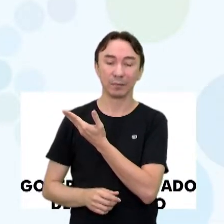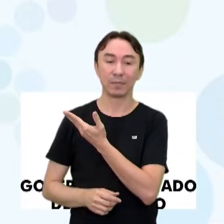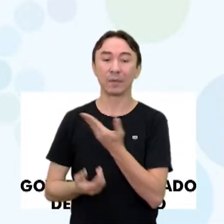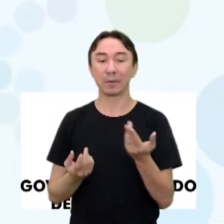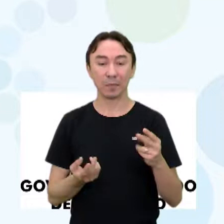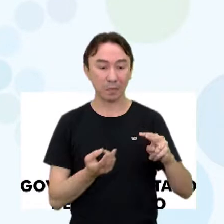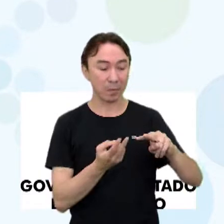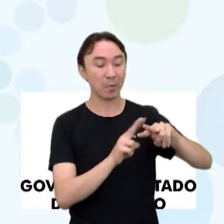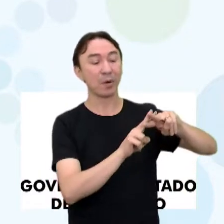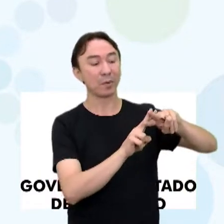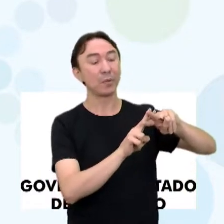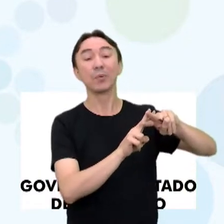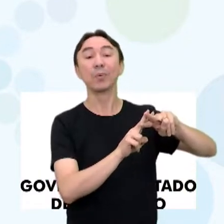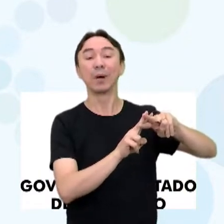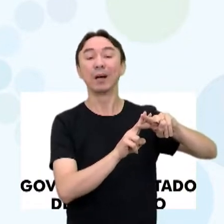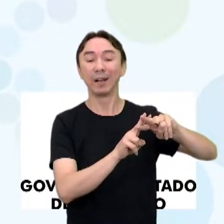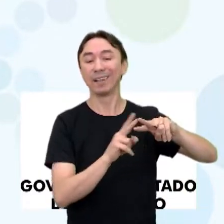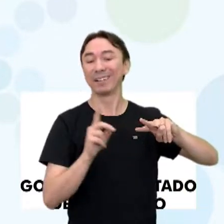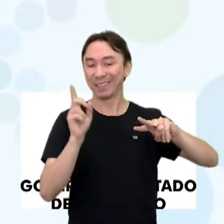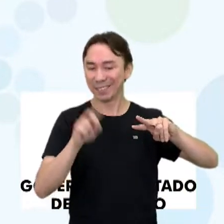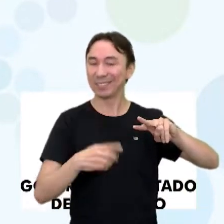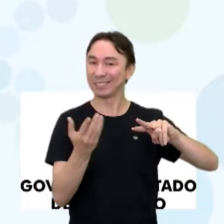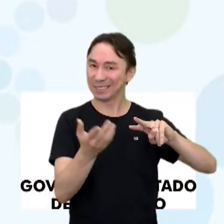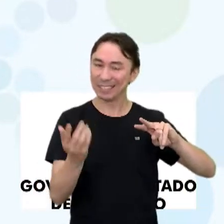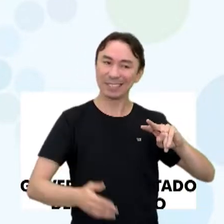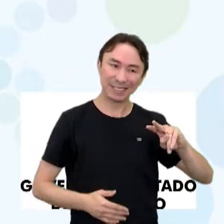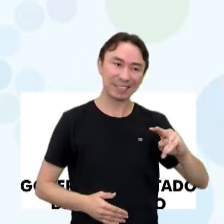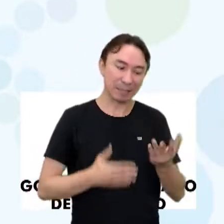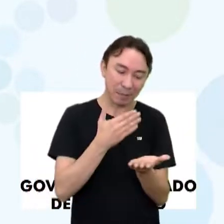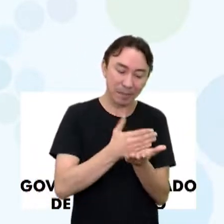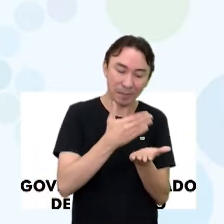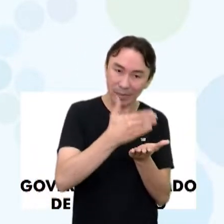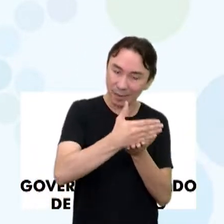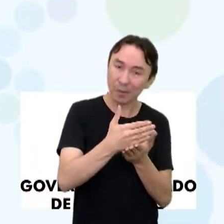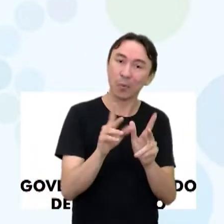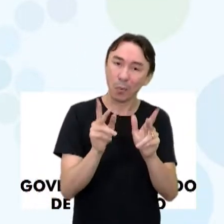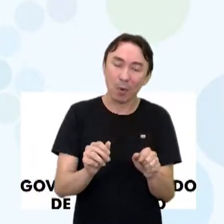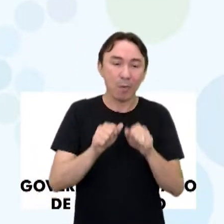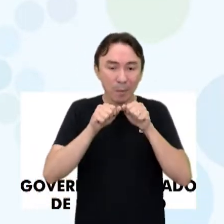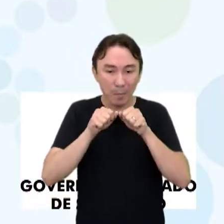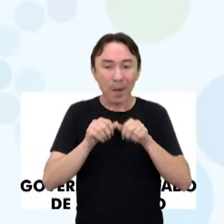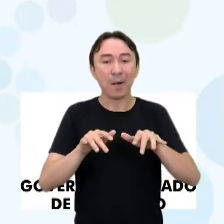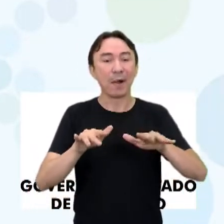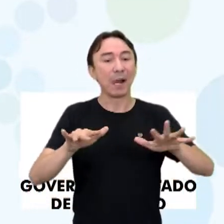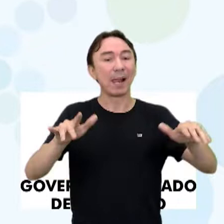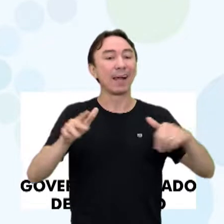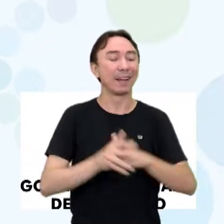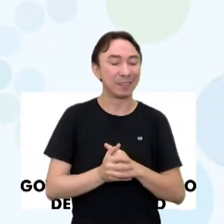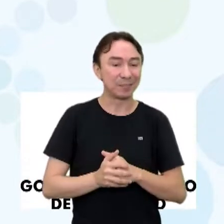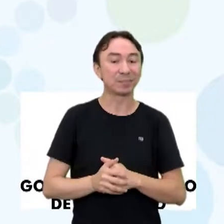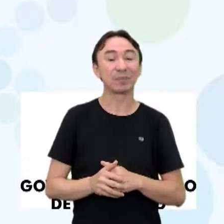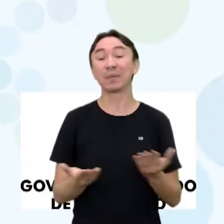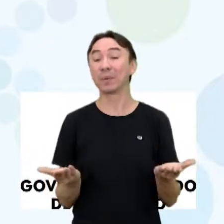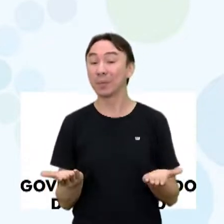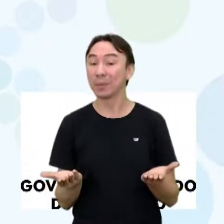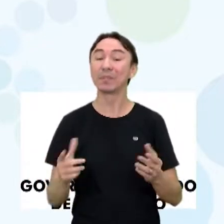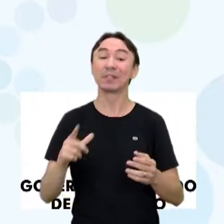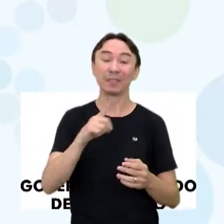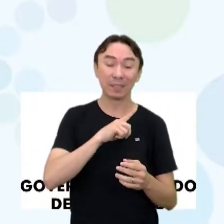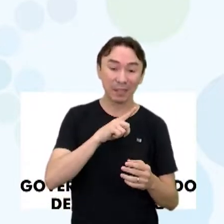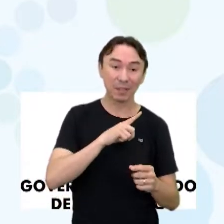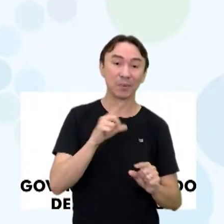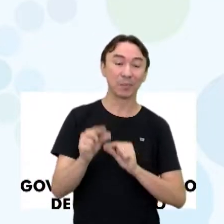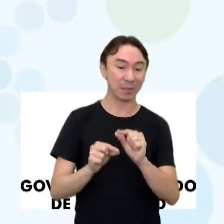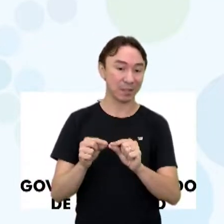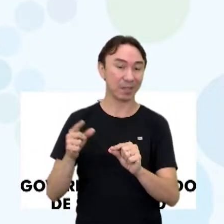hashtag Quem Divide multiplica da unidade curricular, números também importam. E o